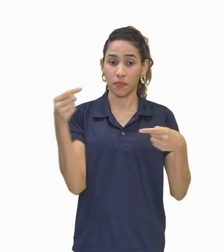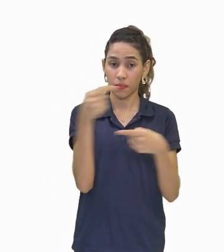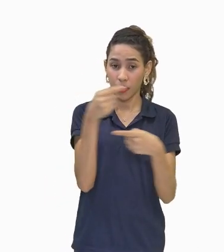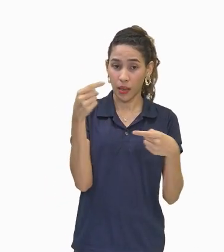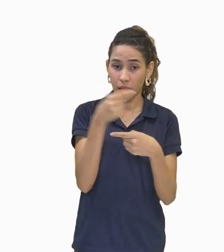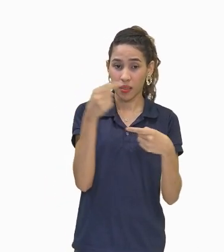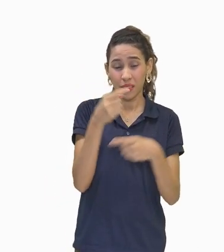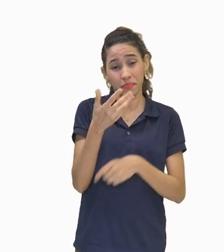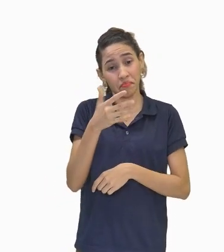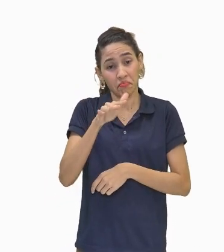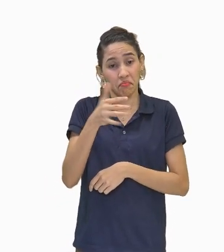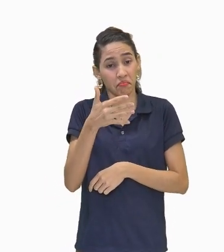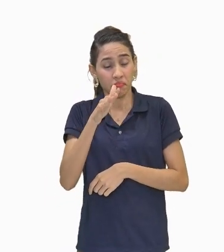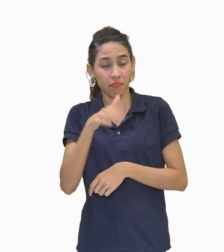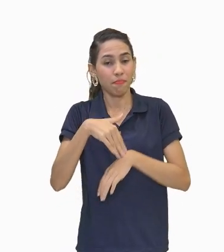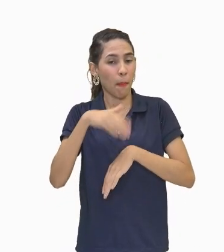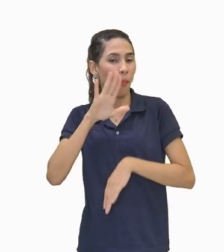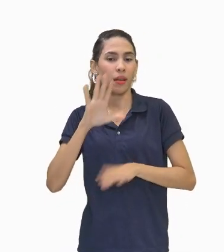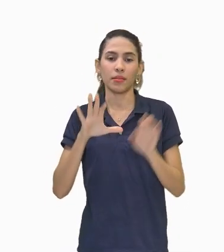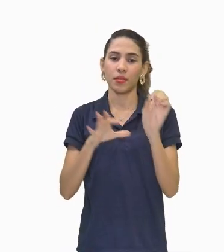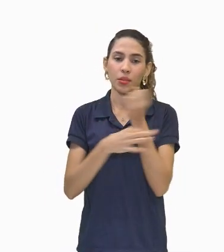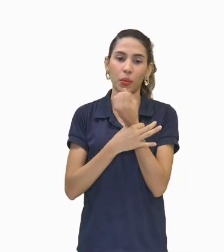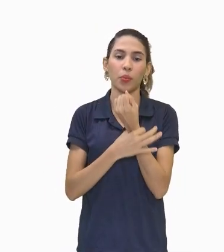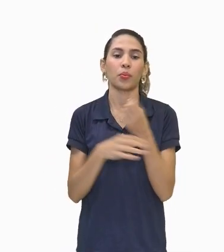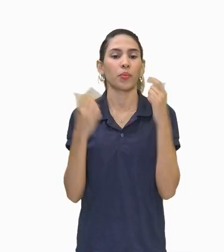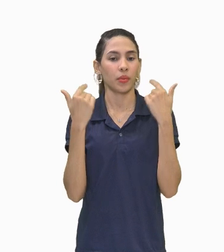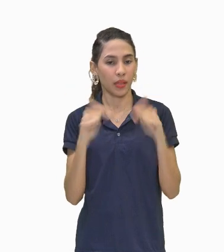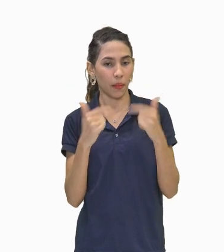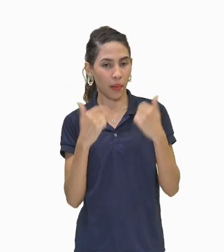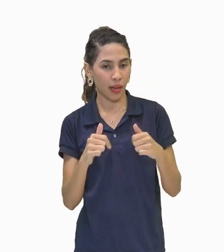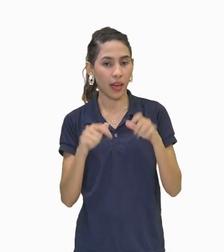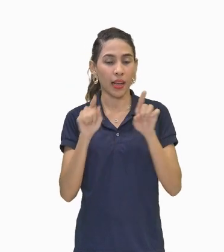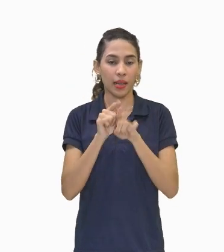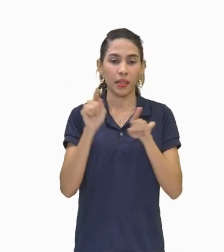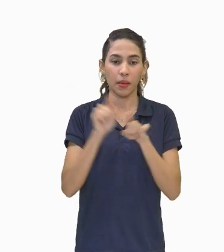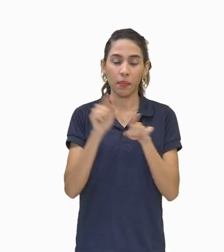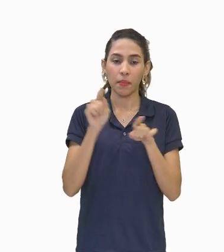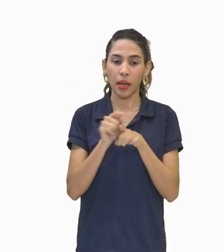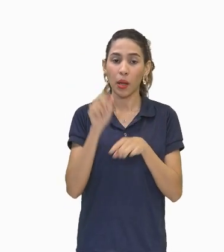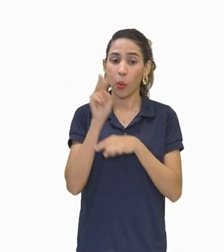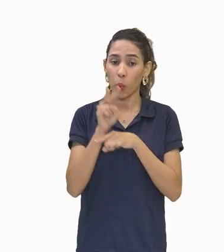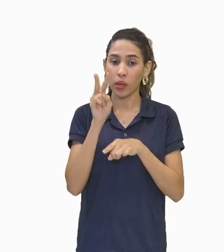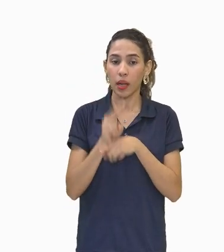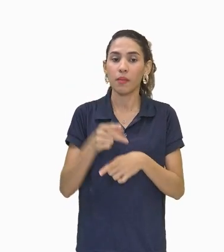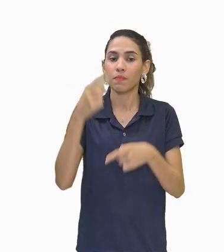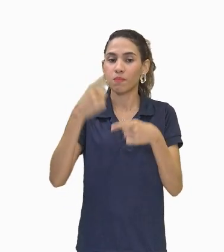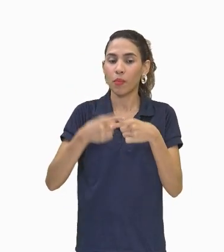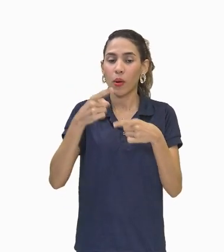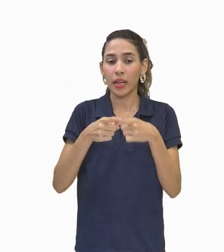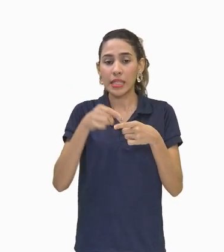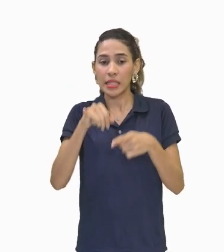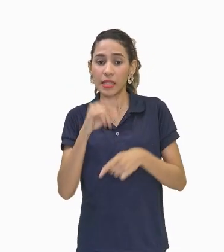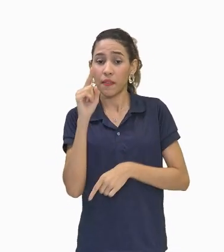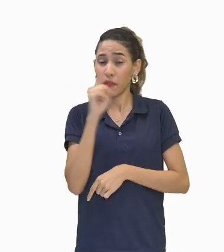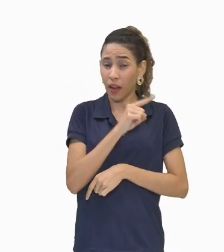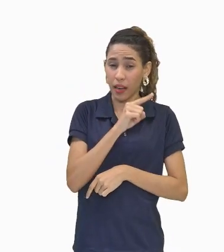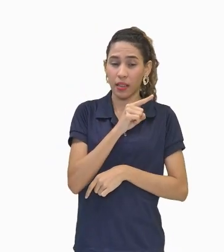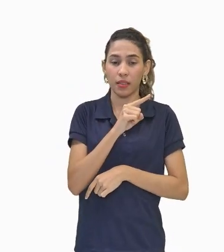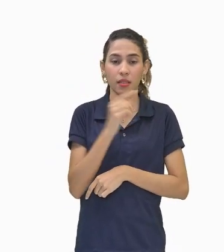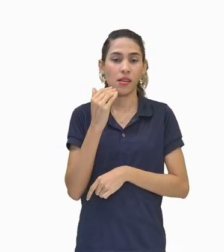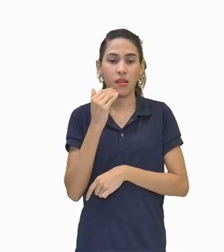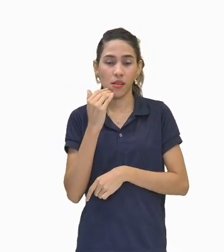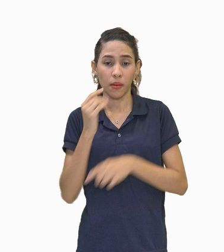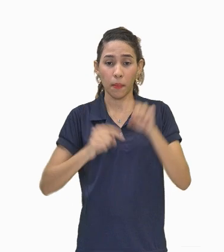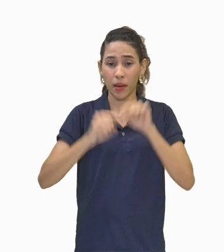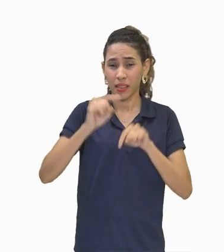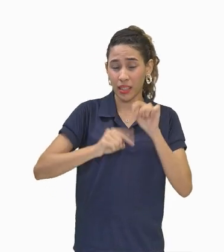manter, porque a falha de um componente geralmente não afeta o estado geral do sistema. Então,